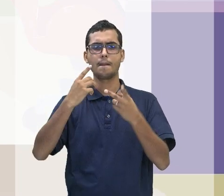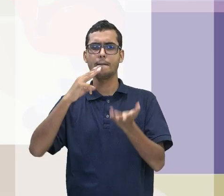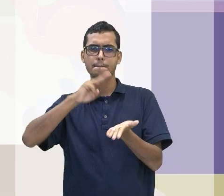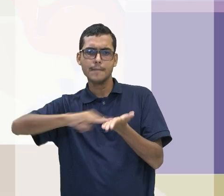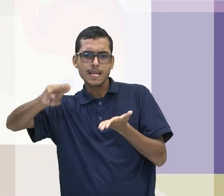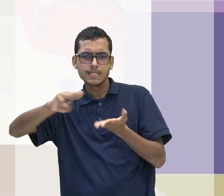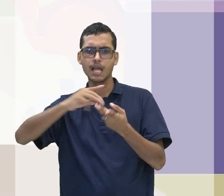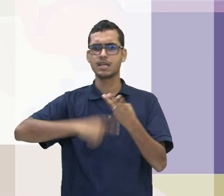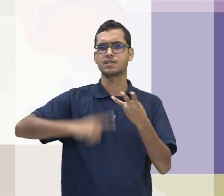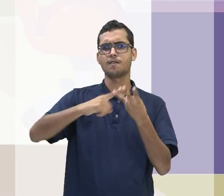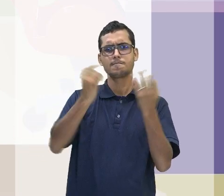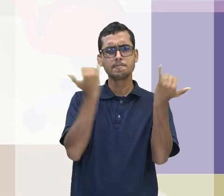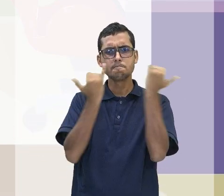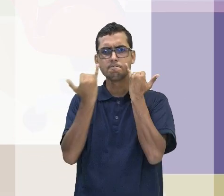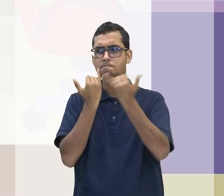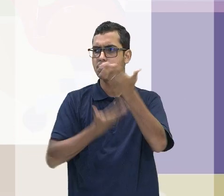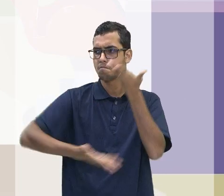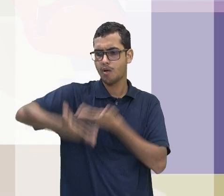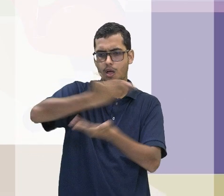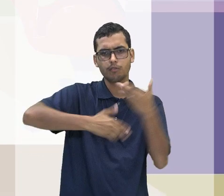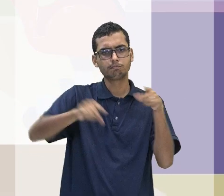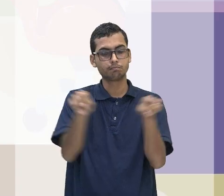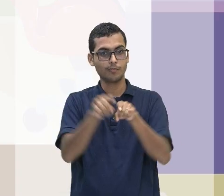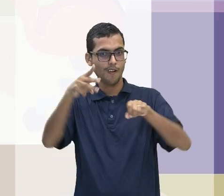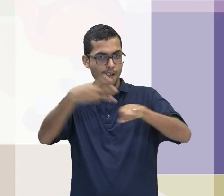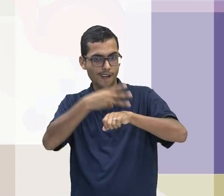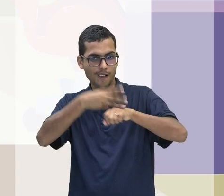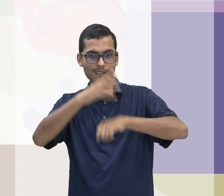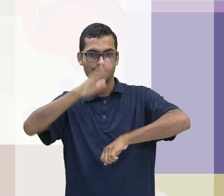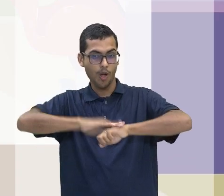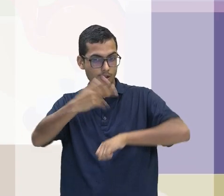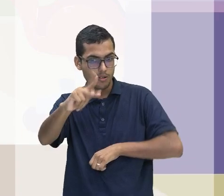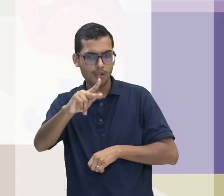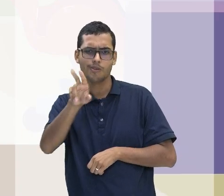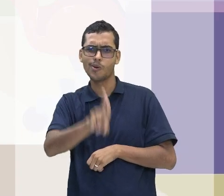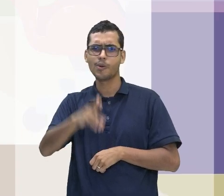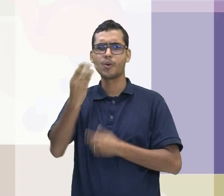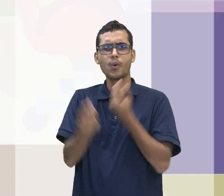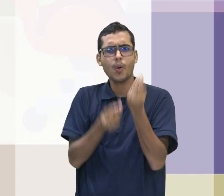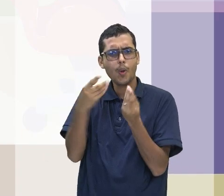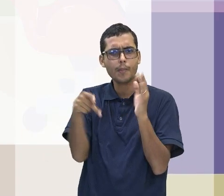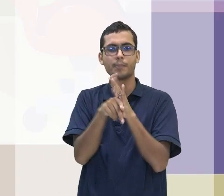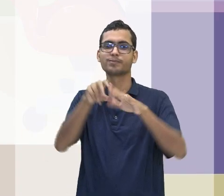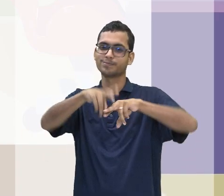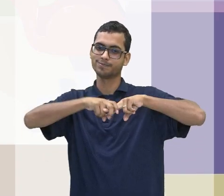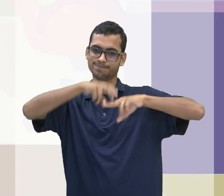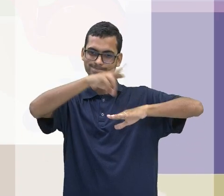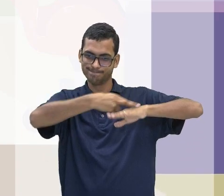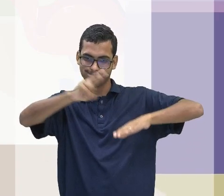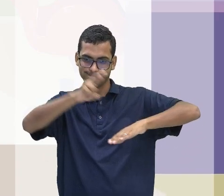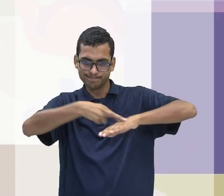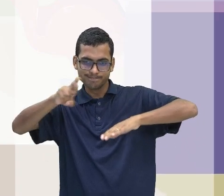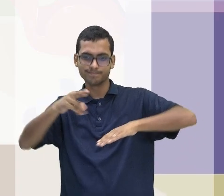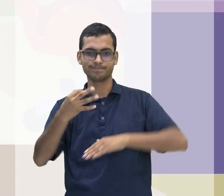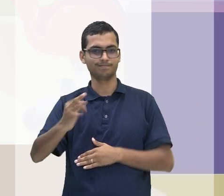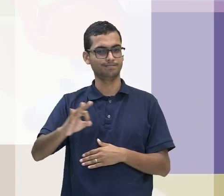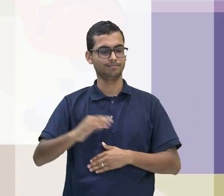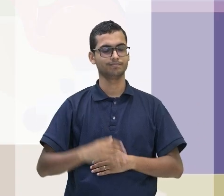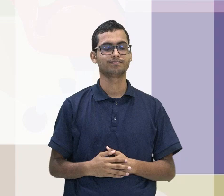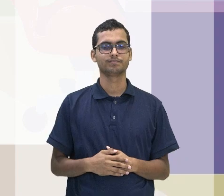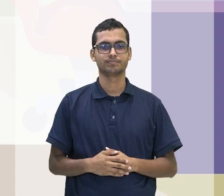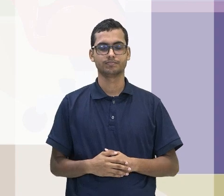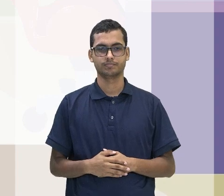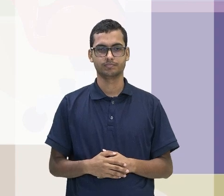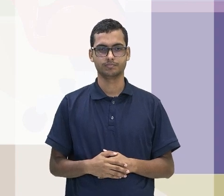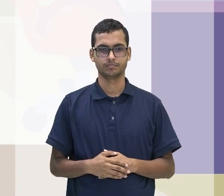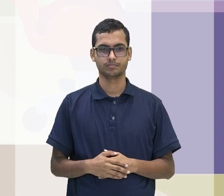do celular. Então, aquele seu WhatsApp, ele vai funcionar a partir da radiação. Já nos